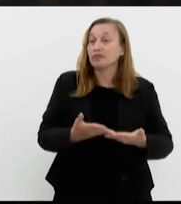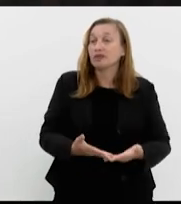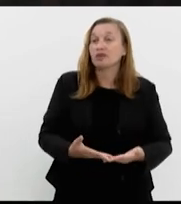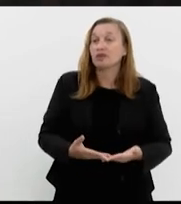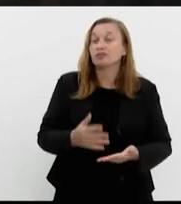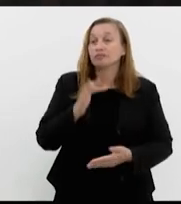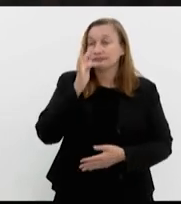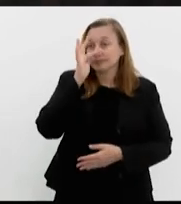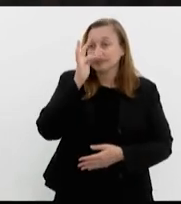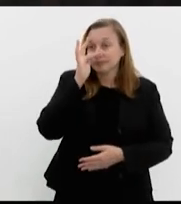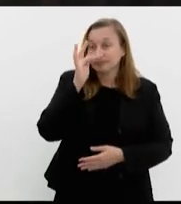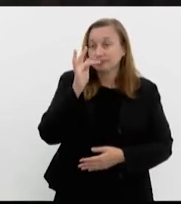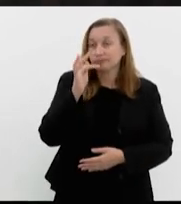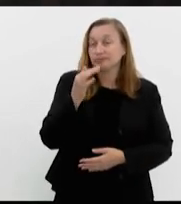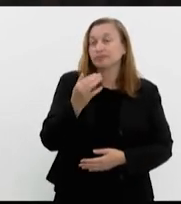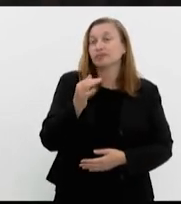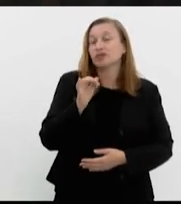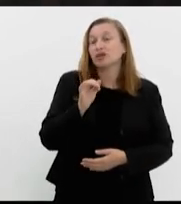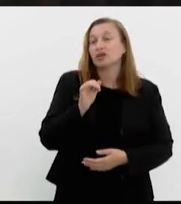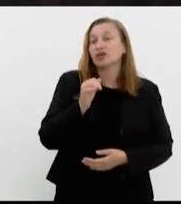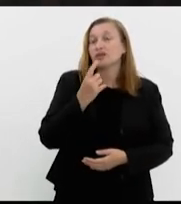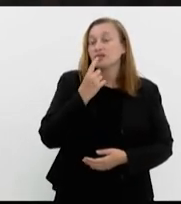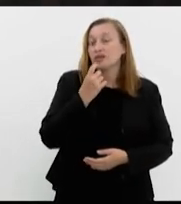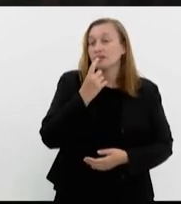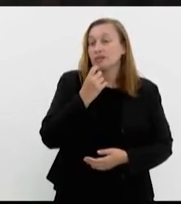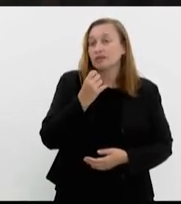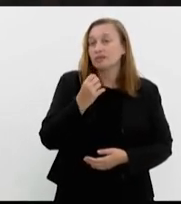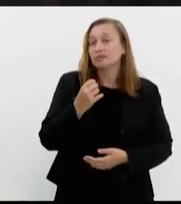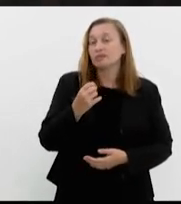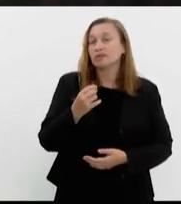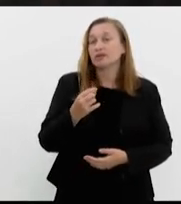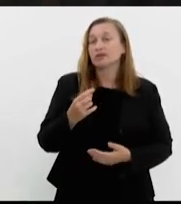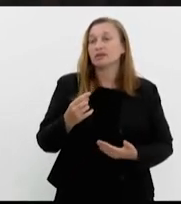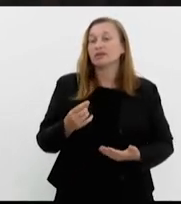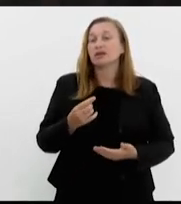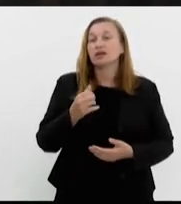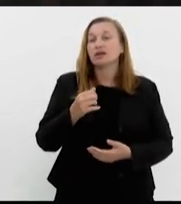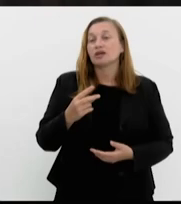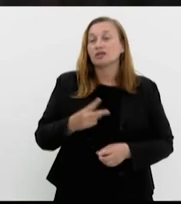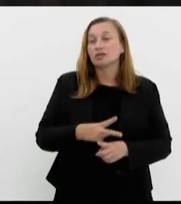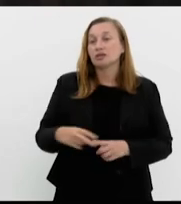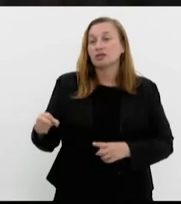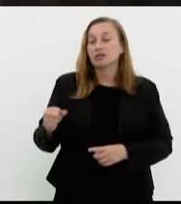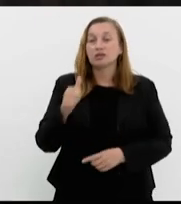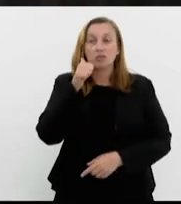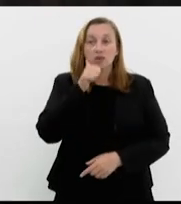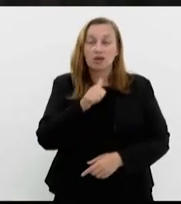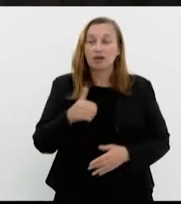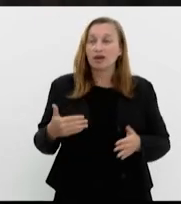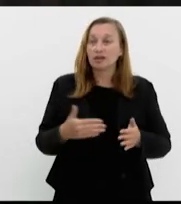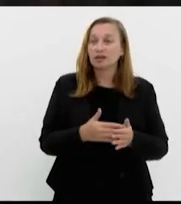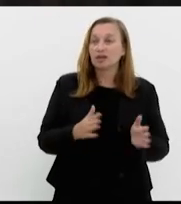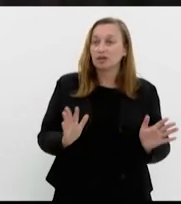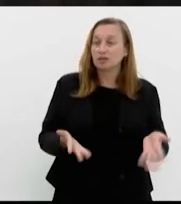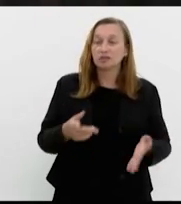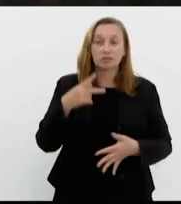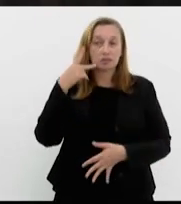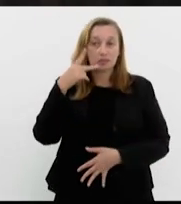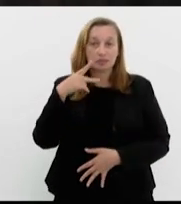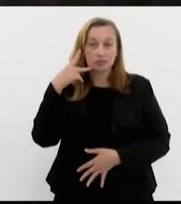vermelhas para essas bravas guerreiras. Temos até hoje